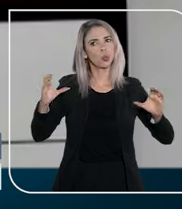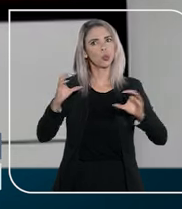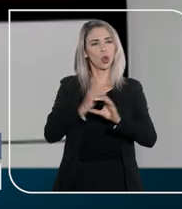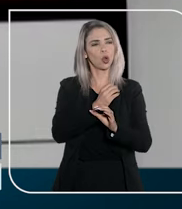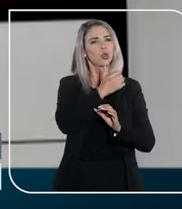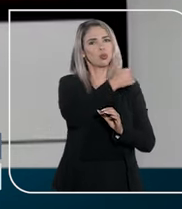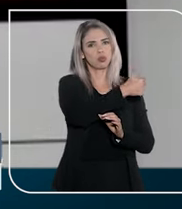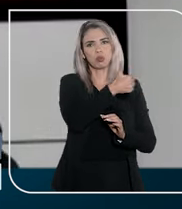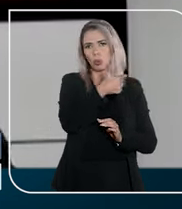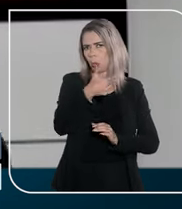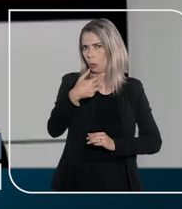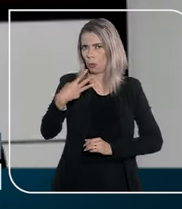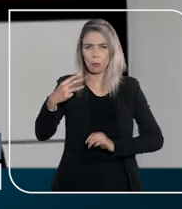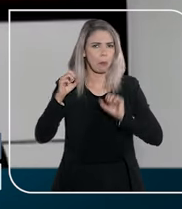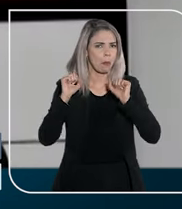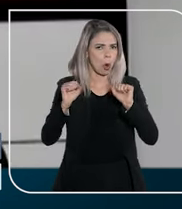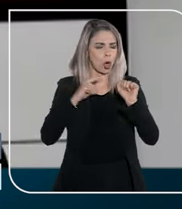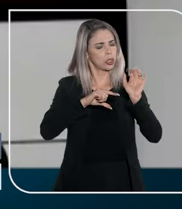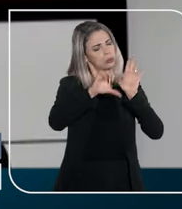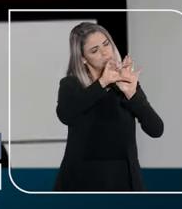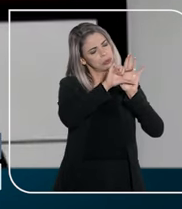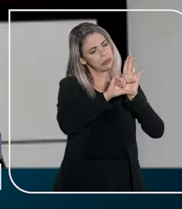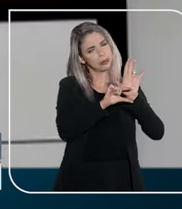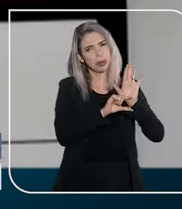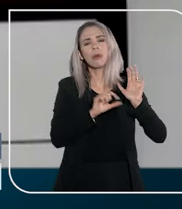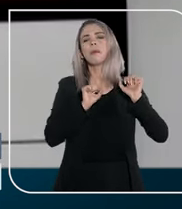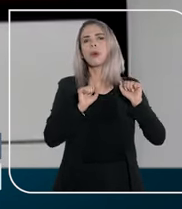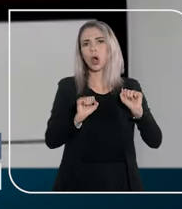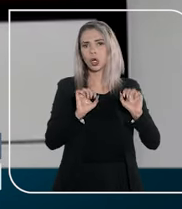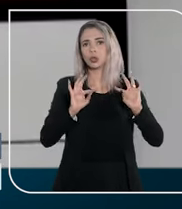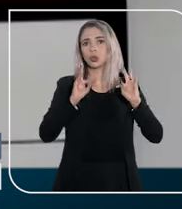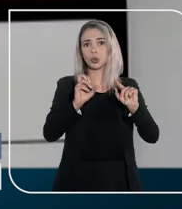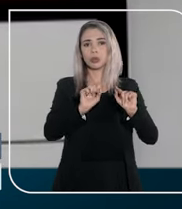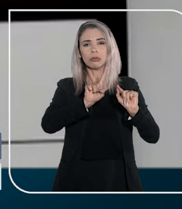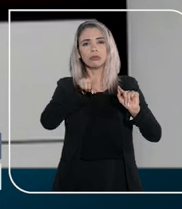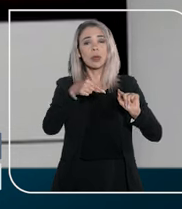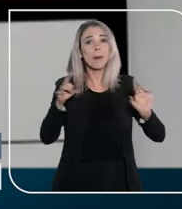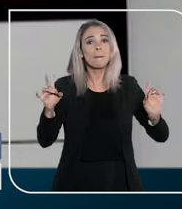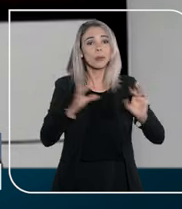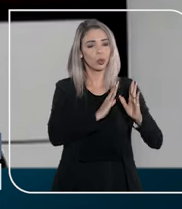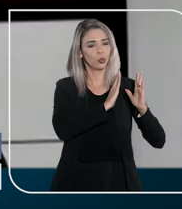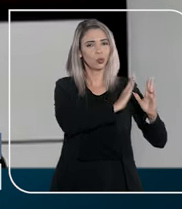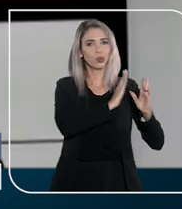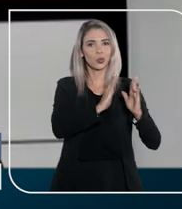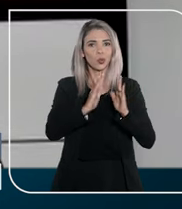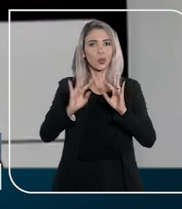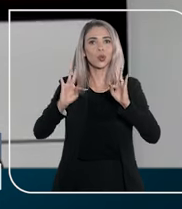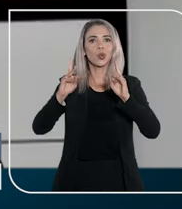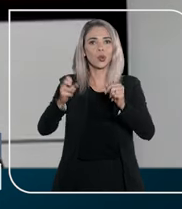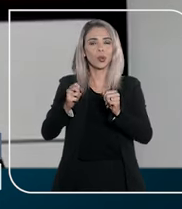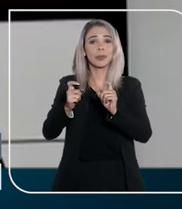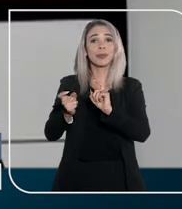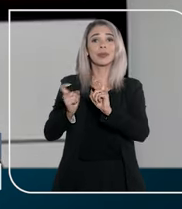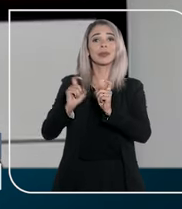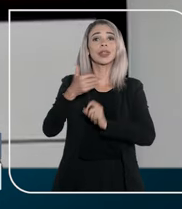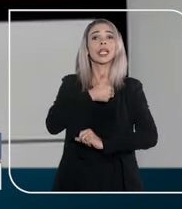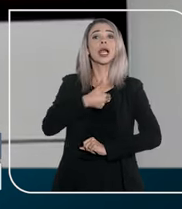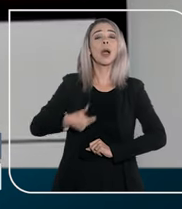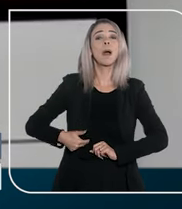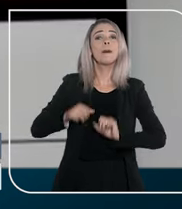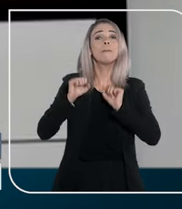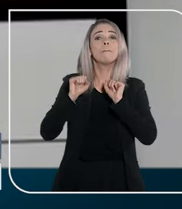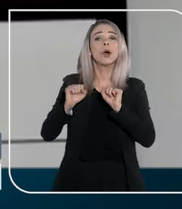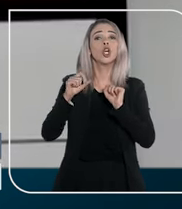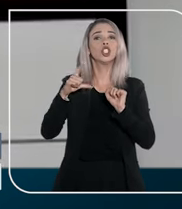fases essas que o edital pode trazer cláusula de barreira, mas depois de transcorridas todas as fases, a administração ela